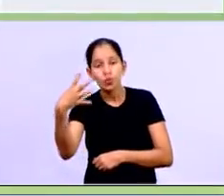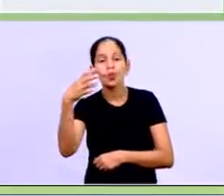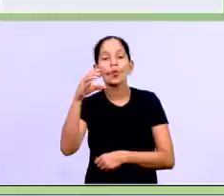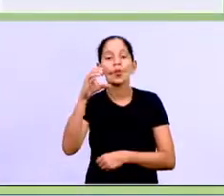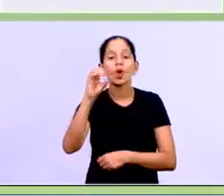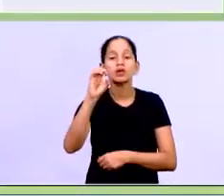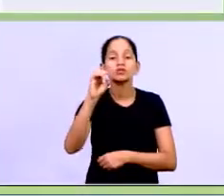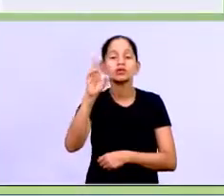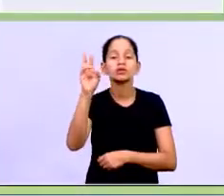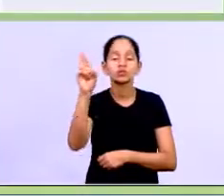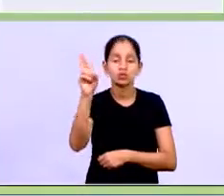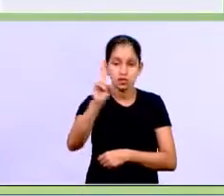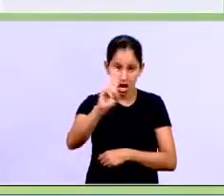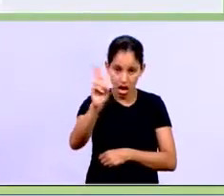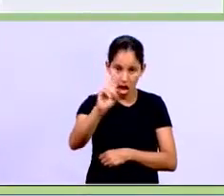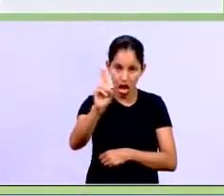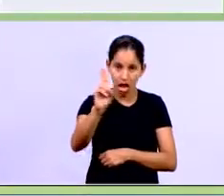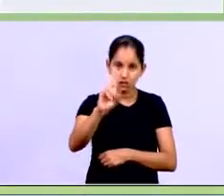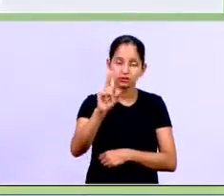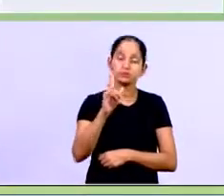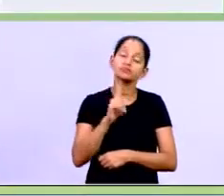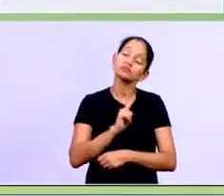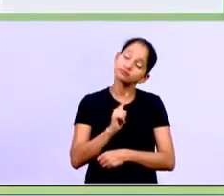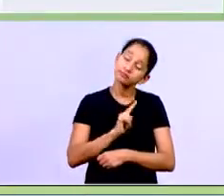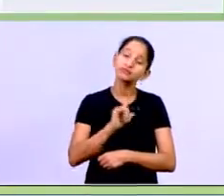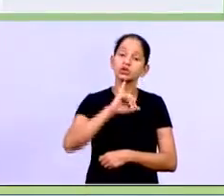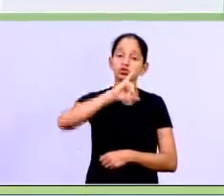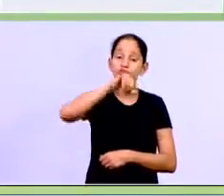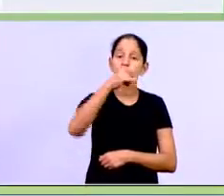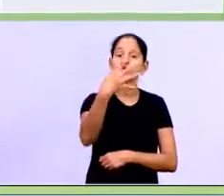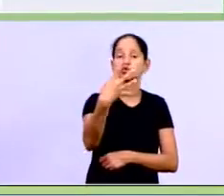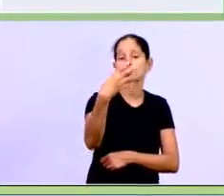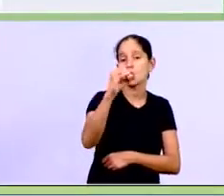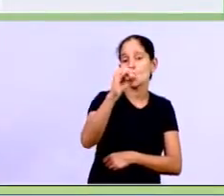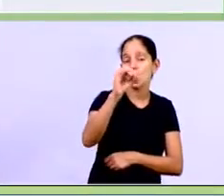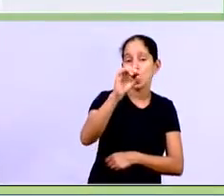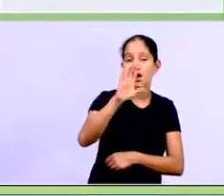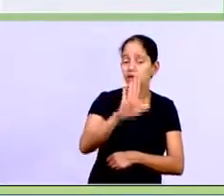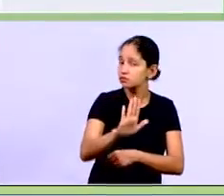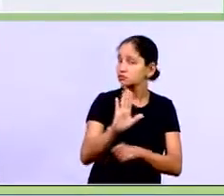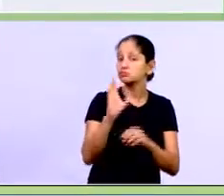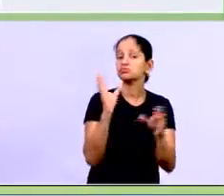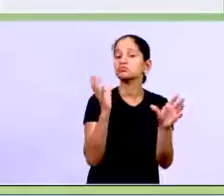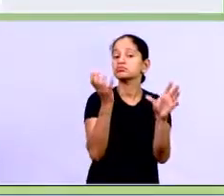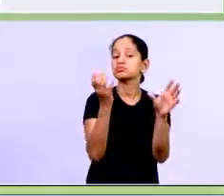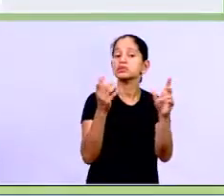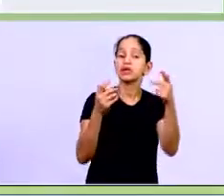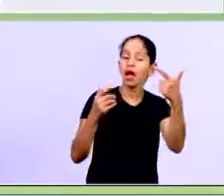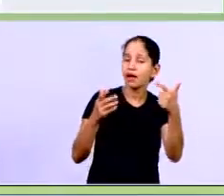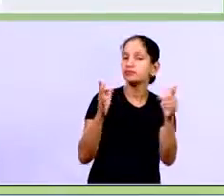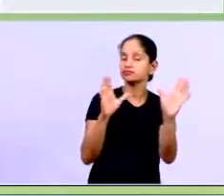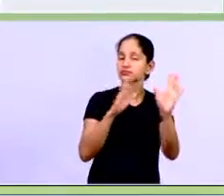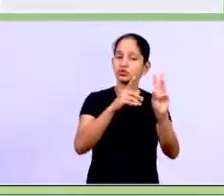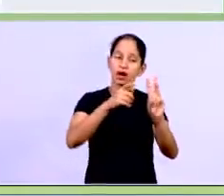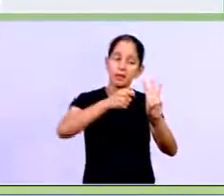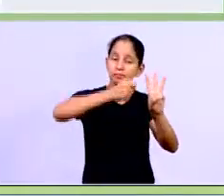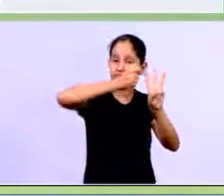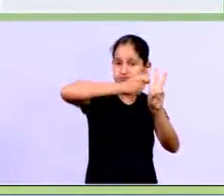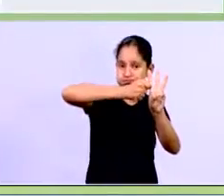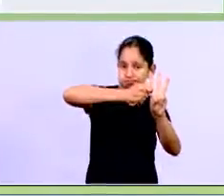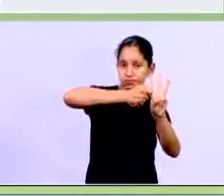meu juro vai ser de 40. E o meu pagamento vai ser a soma dos 200 da